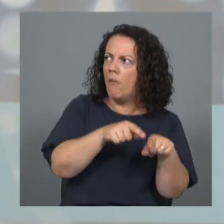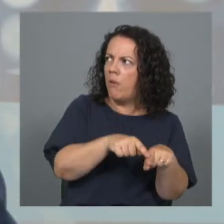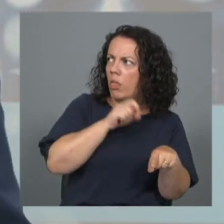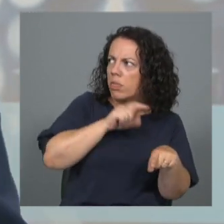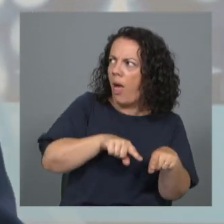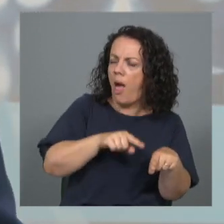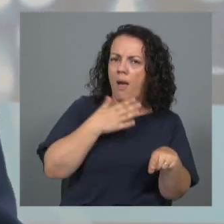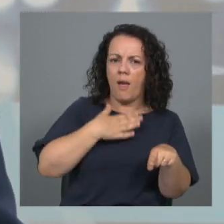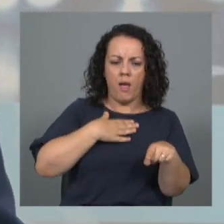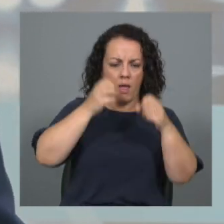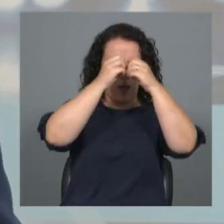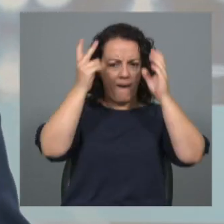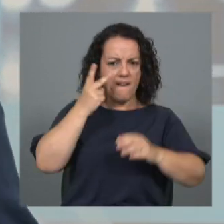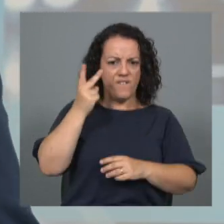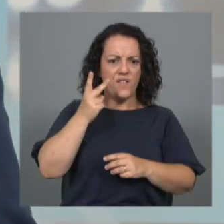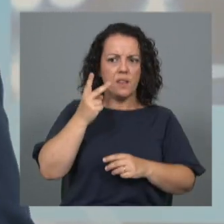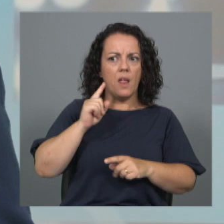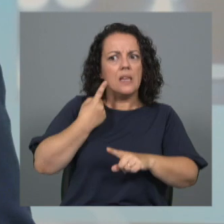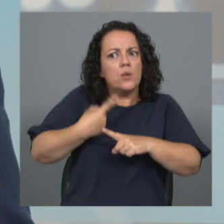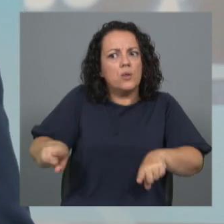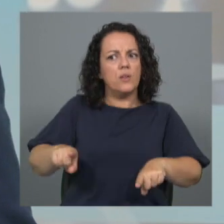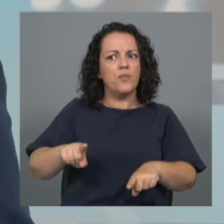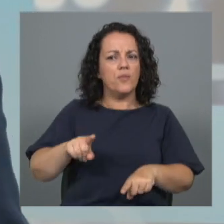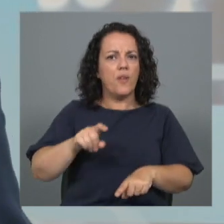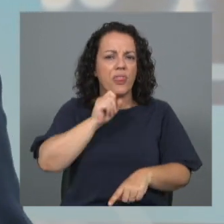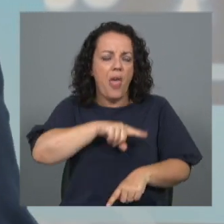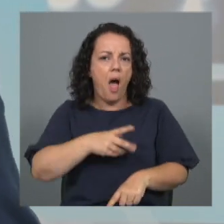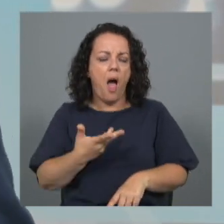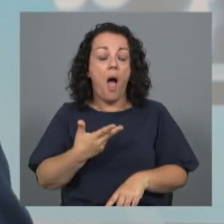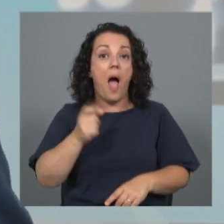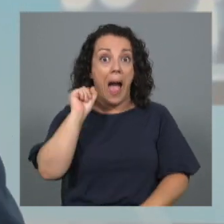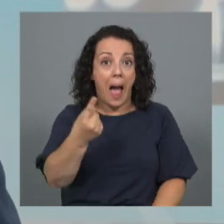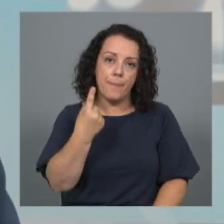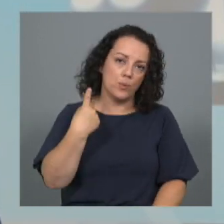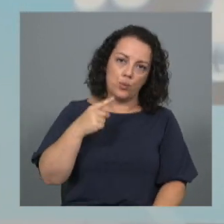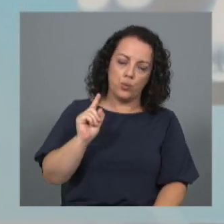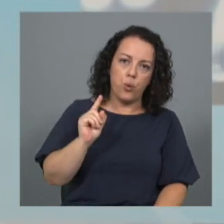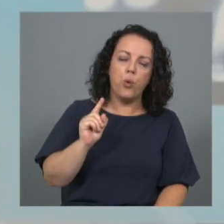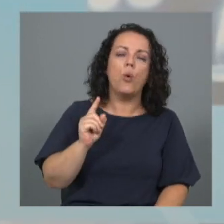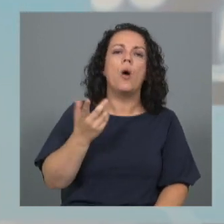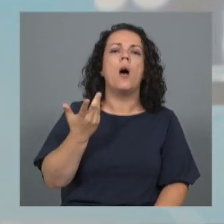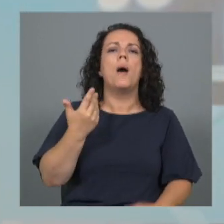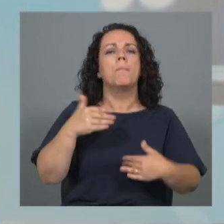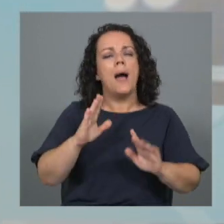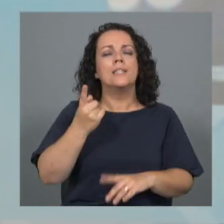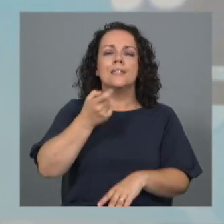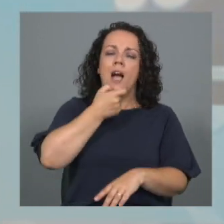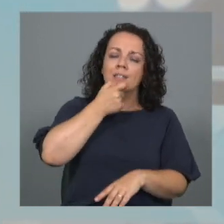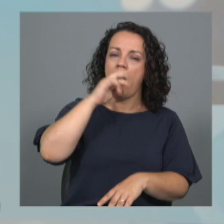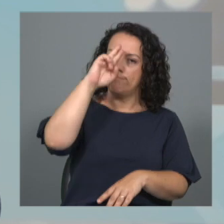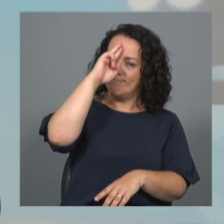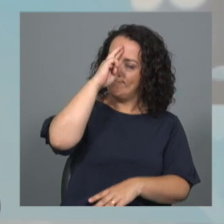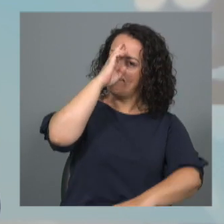forma. Fácil não é. Rápido, infelizmente, também não. Mas isto requer resiliência, requer persistência. Mas eu ainda não vi